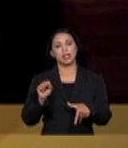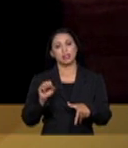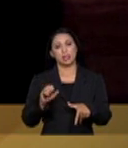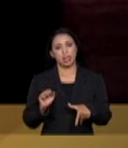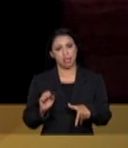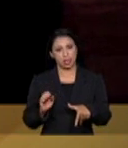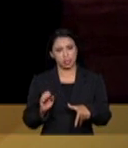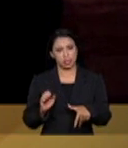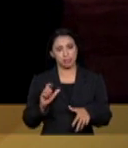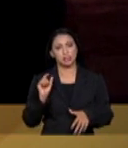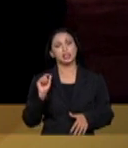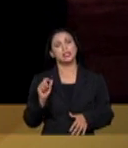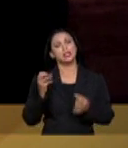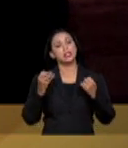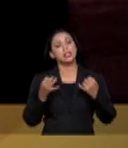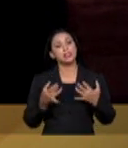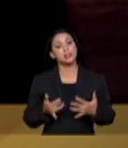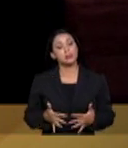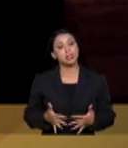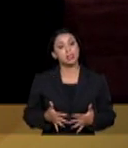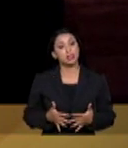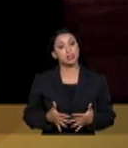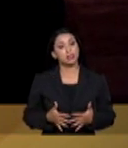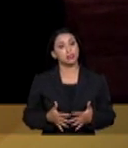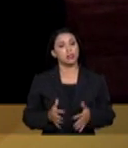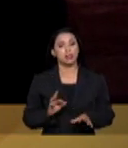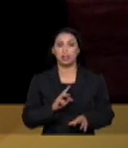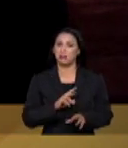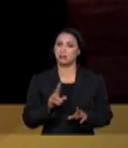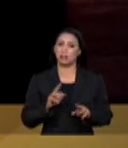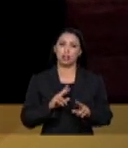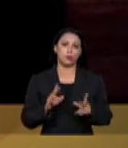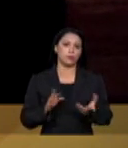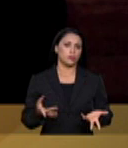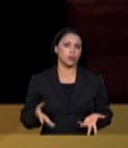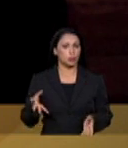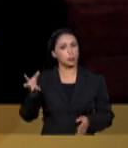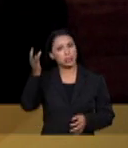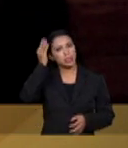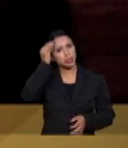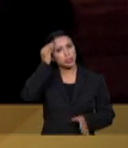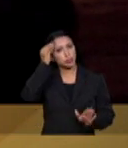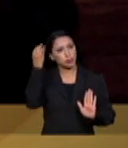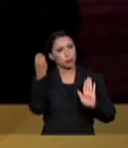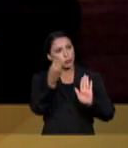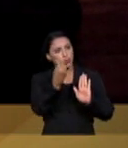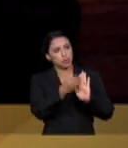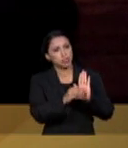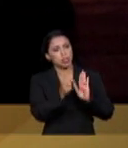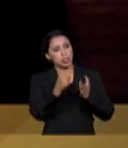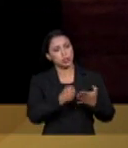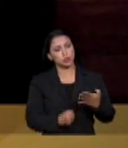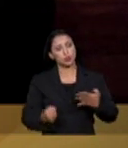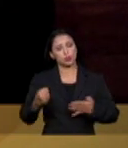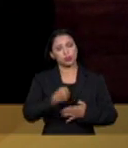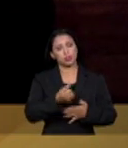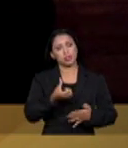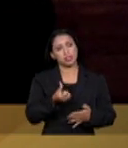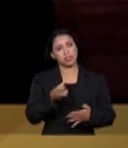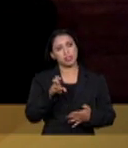da Tribuna virtual não foi por aí a rádio do enunciado da súmula